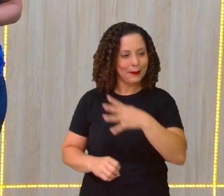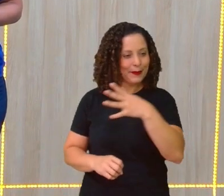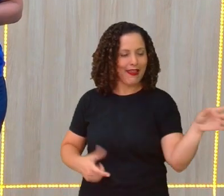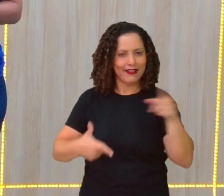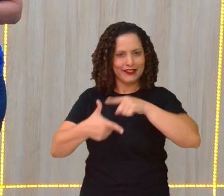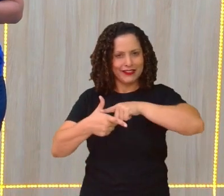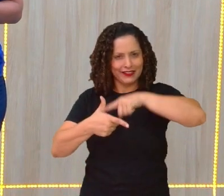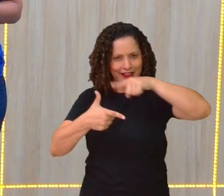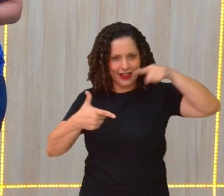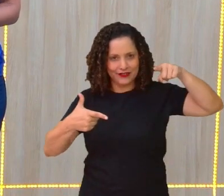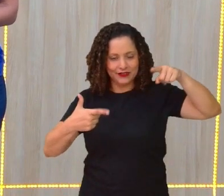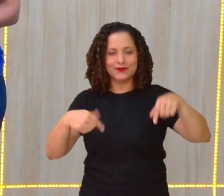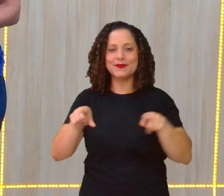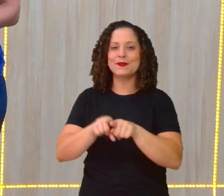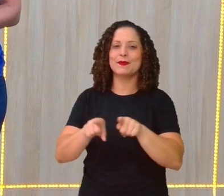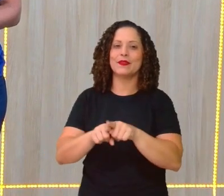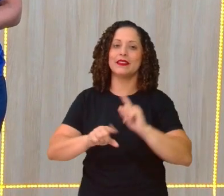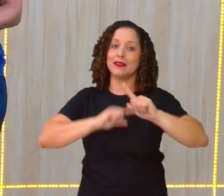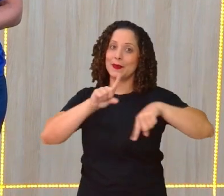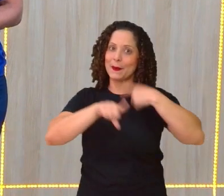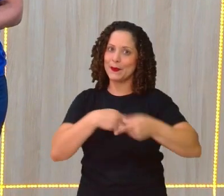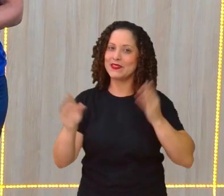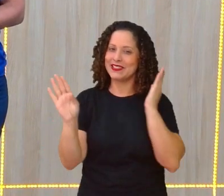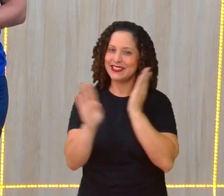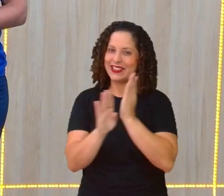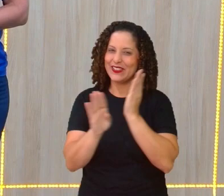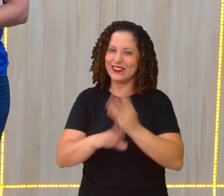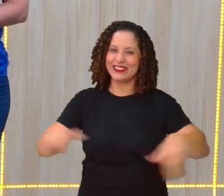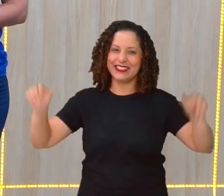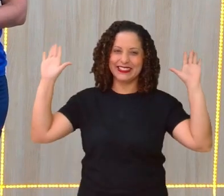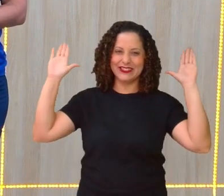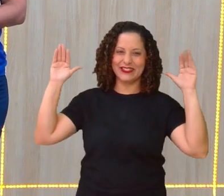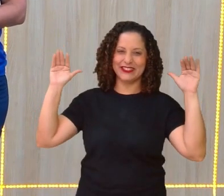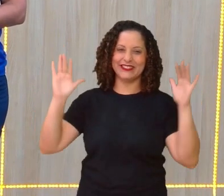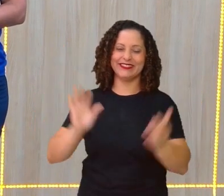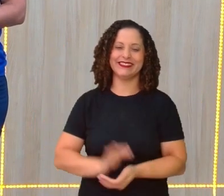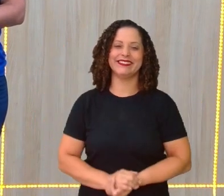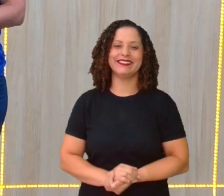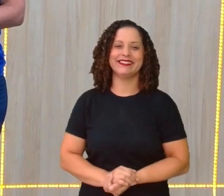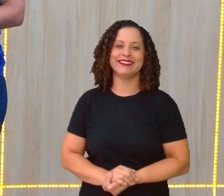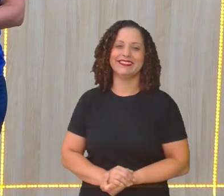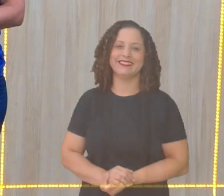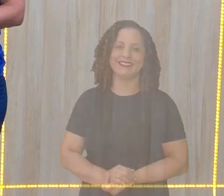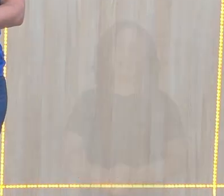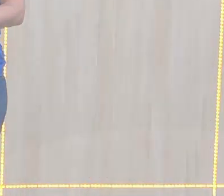gráficos, tá certo? A gente se encontra numa próxima aula. Tchau, tchau!